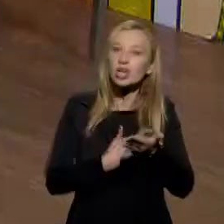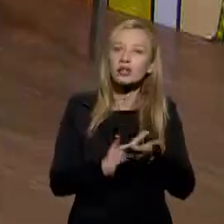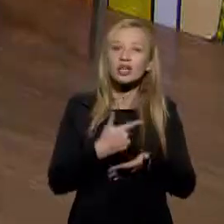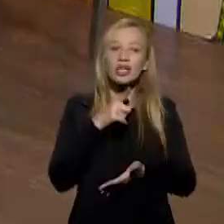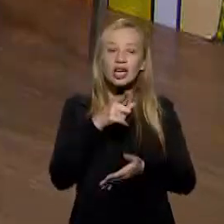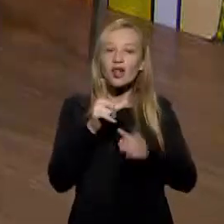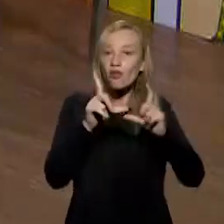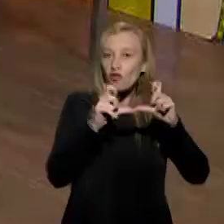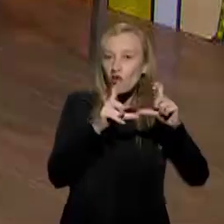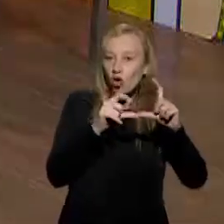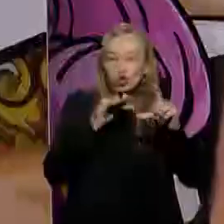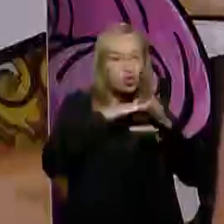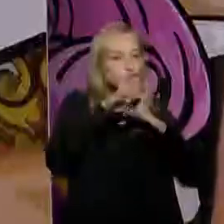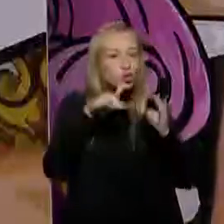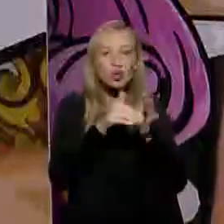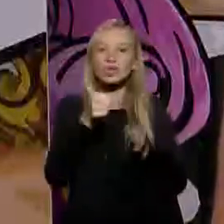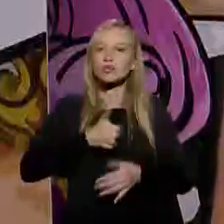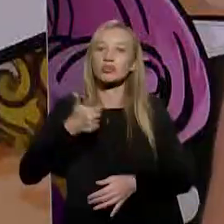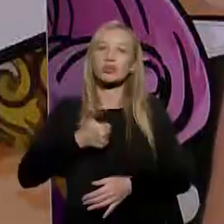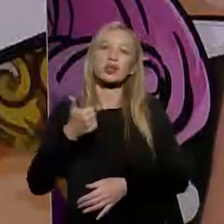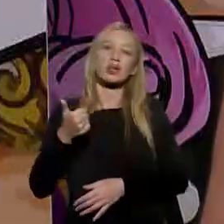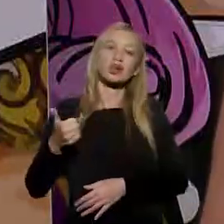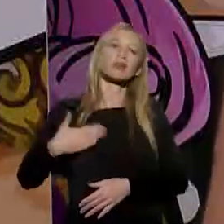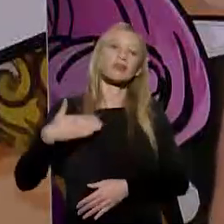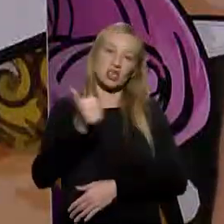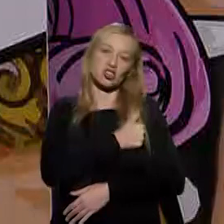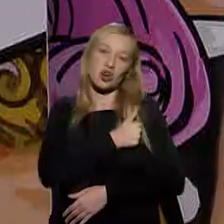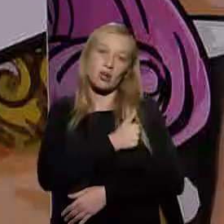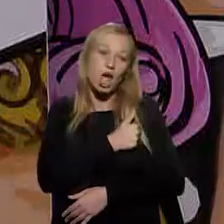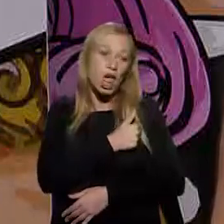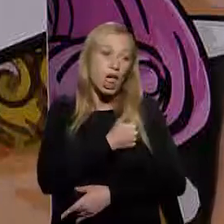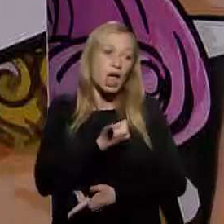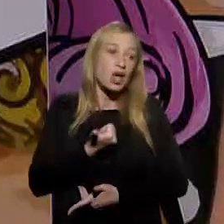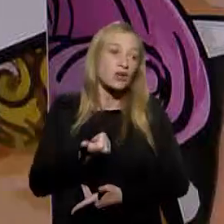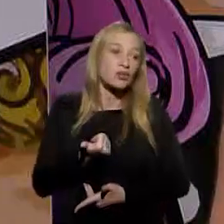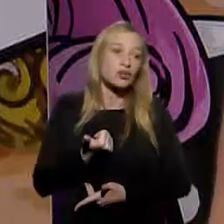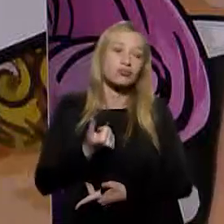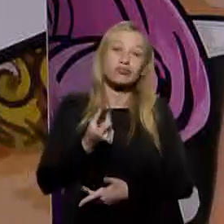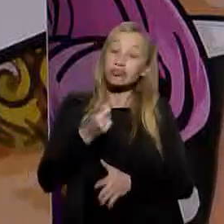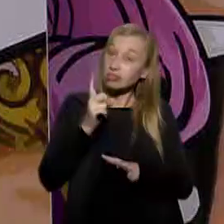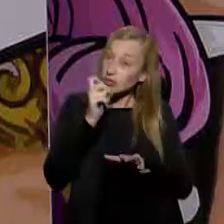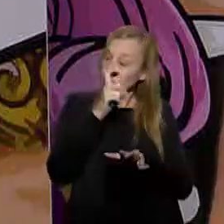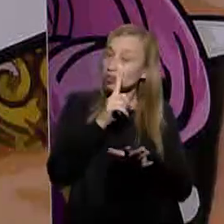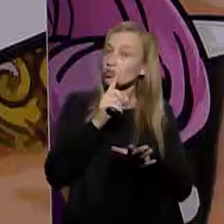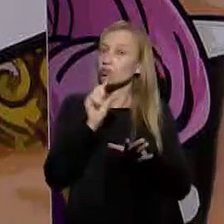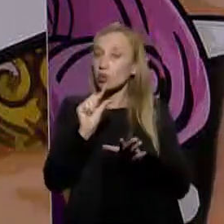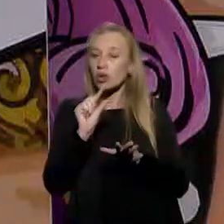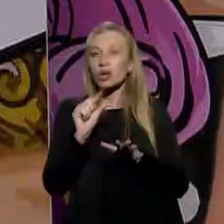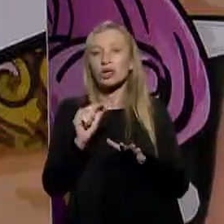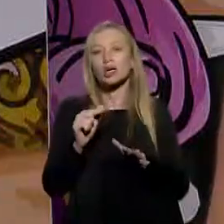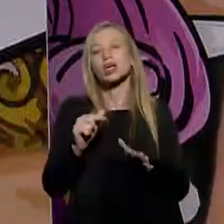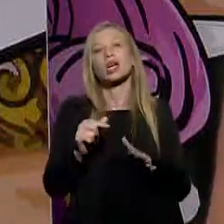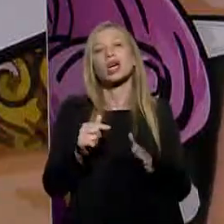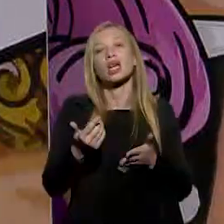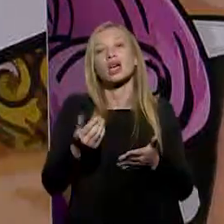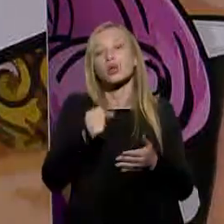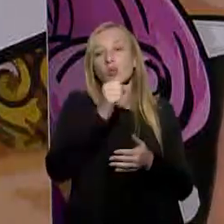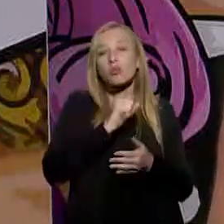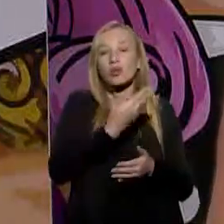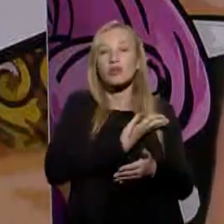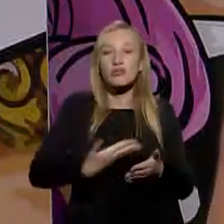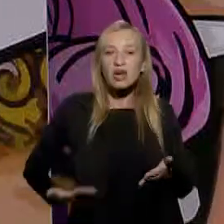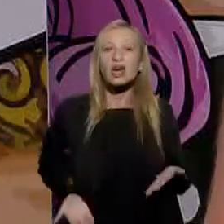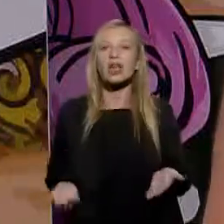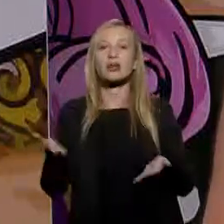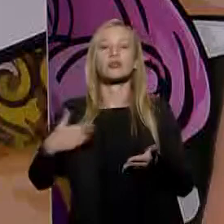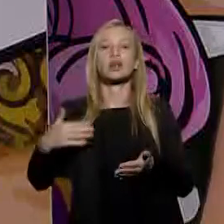é que ele traz fotos de todas as primeiras damas o que foi até 1 um dificultador principalmente das primeiras damas da república